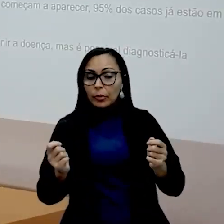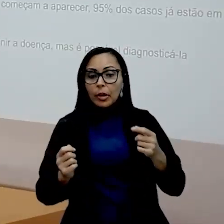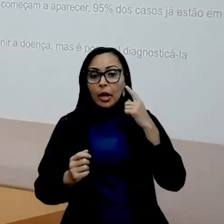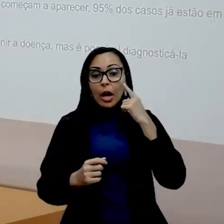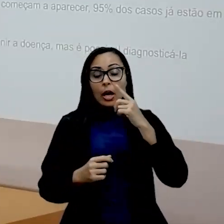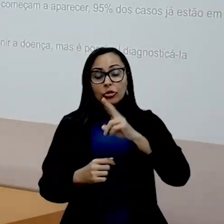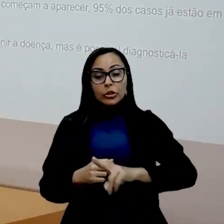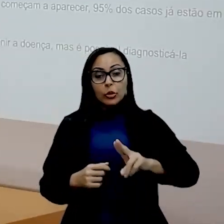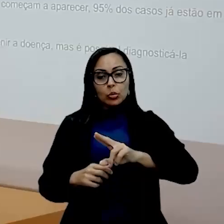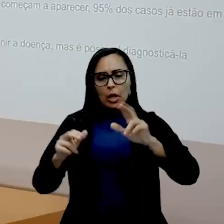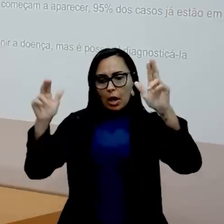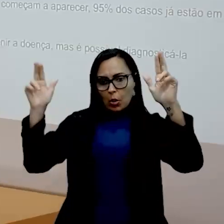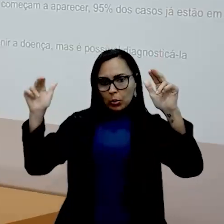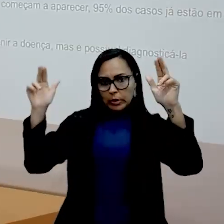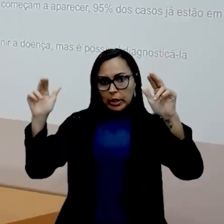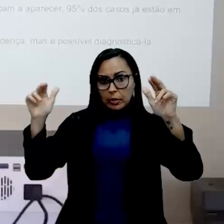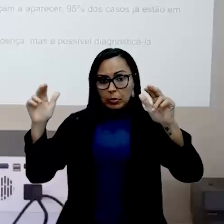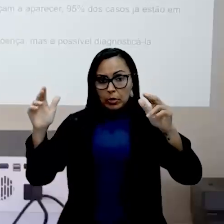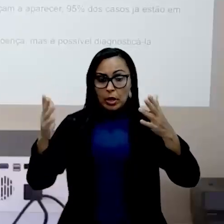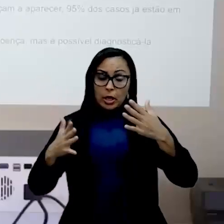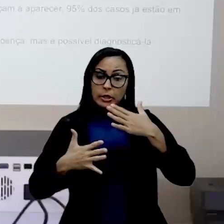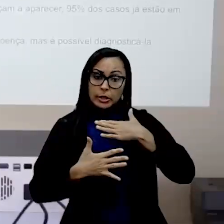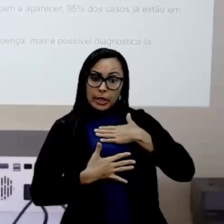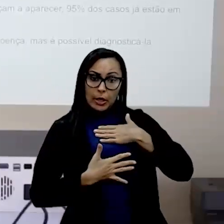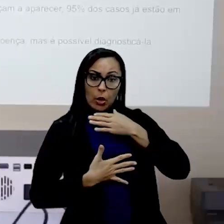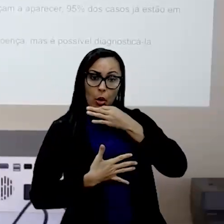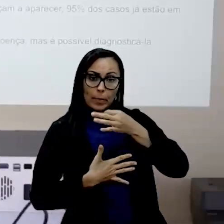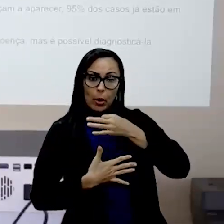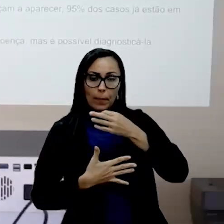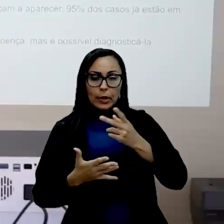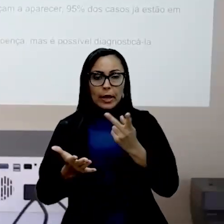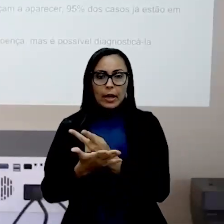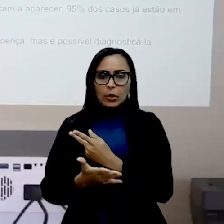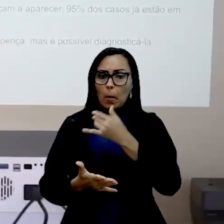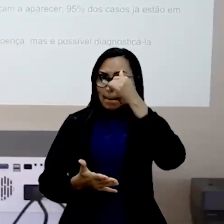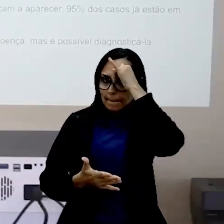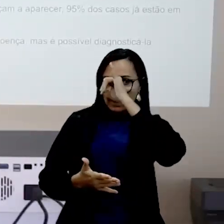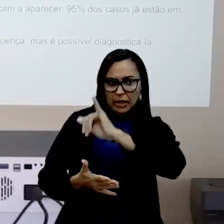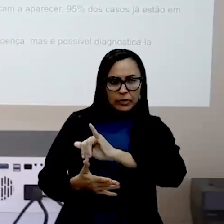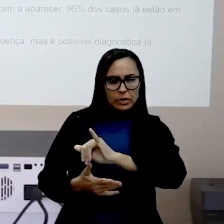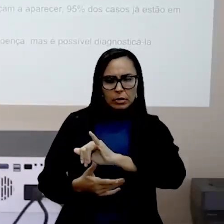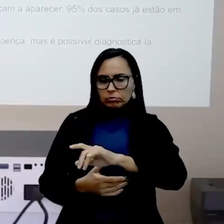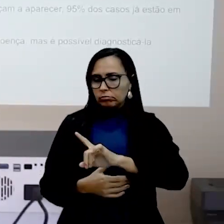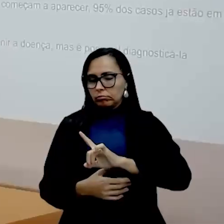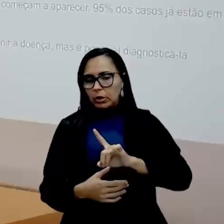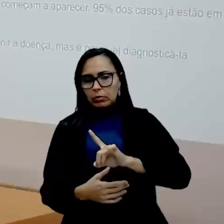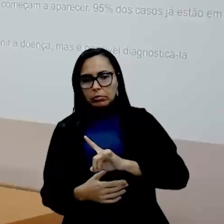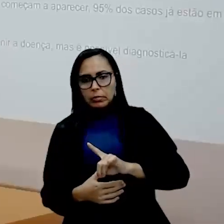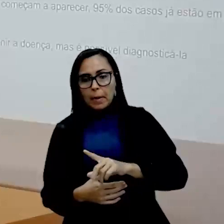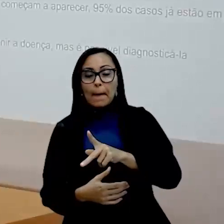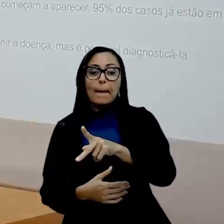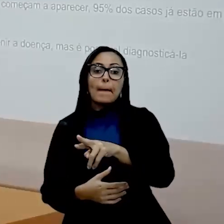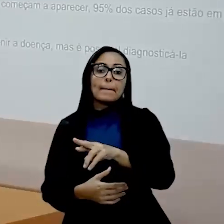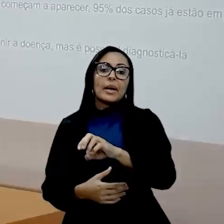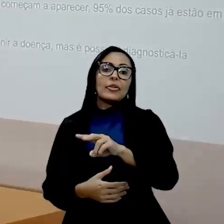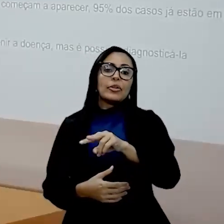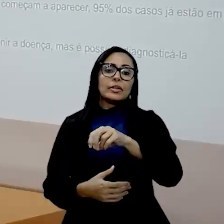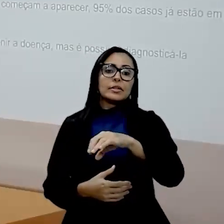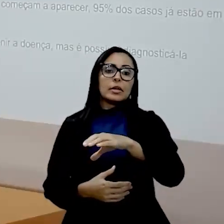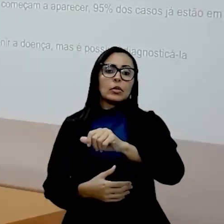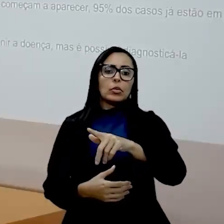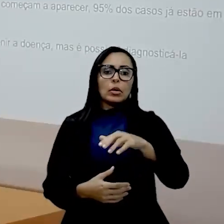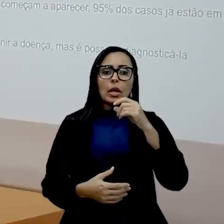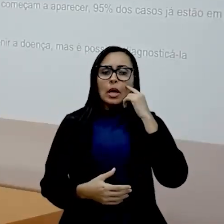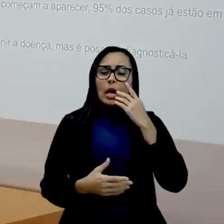termo que eu acho equivocado. Você usa o termo prevenção, não é prevenção. O que seria prevenção? É quando você toma uma